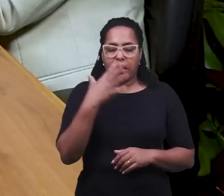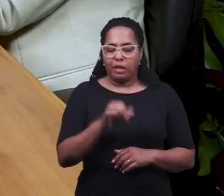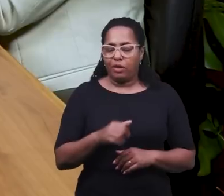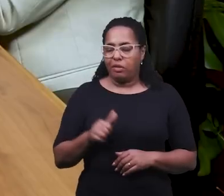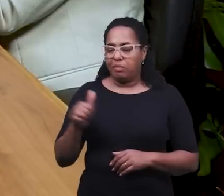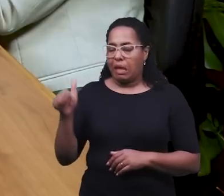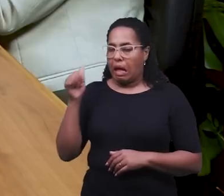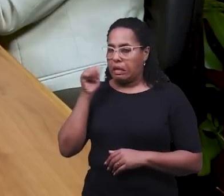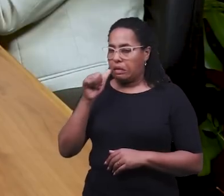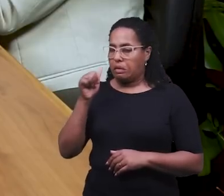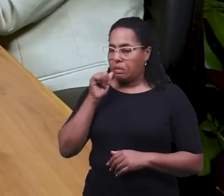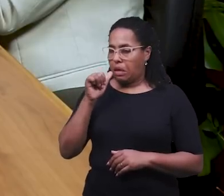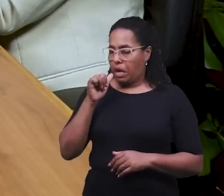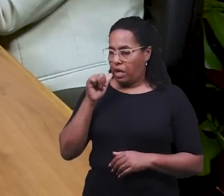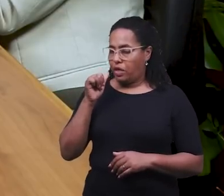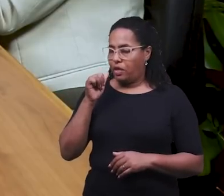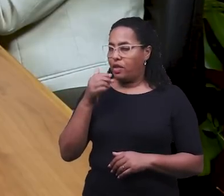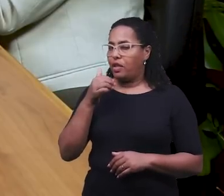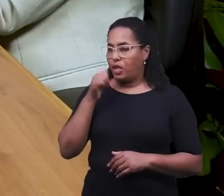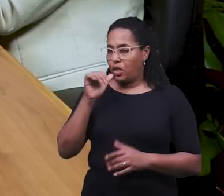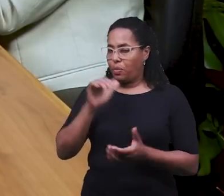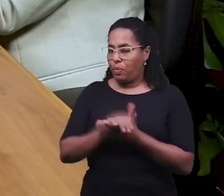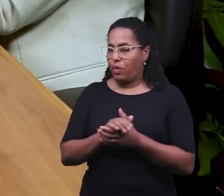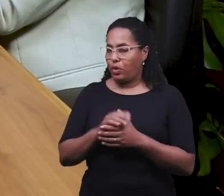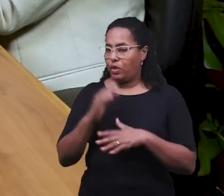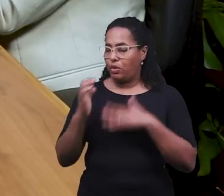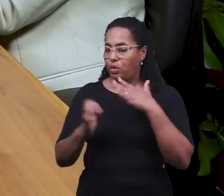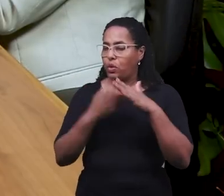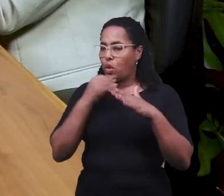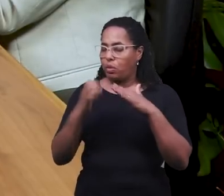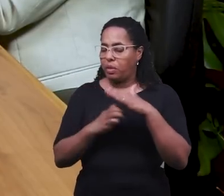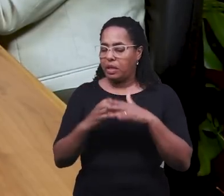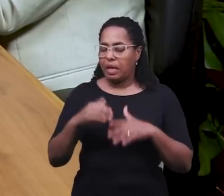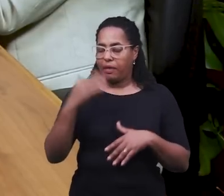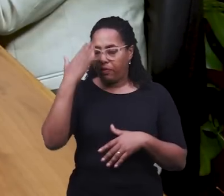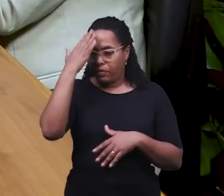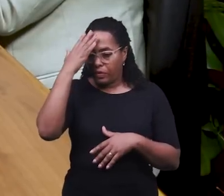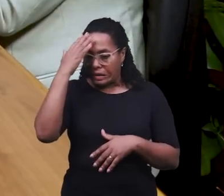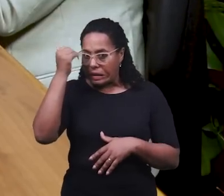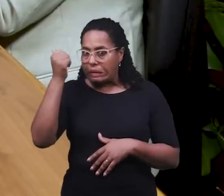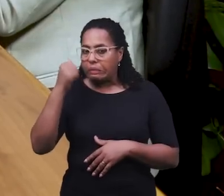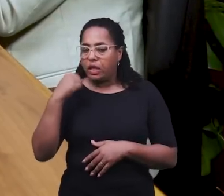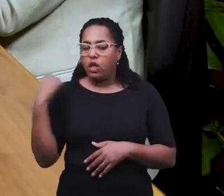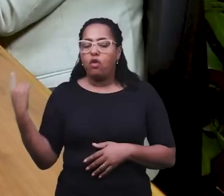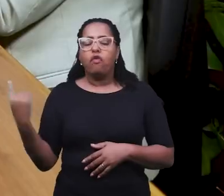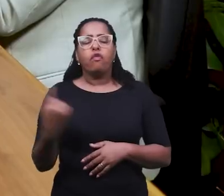eu fui chamar a atenção dele. As madames souberam, vieram atrás de mim.